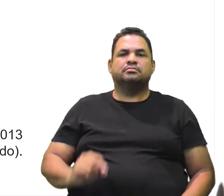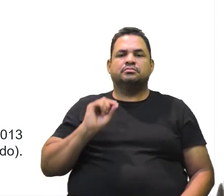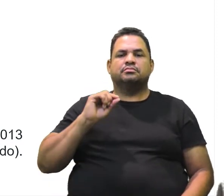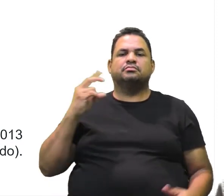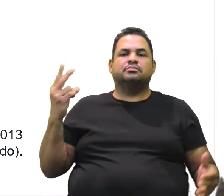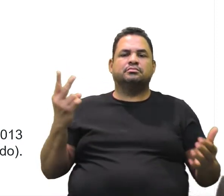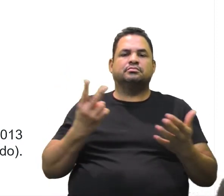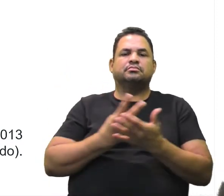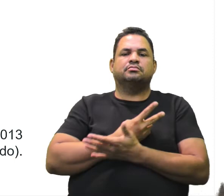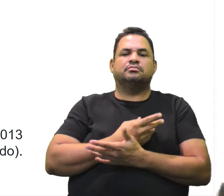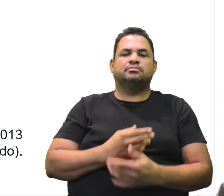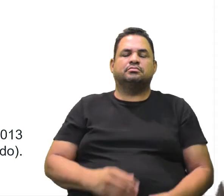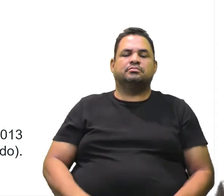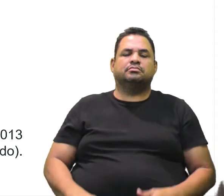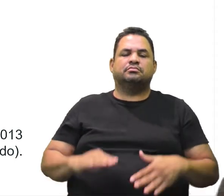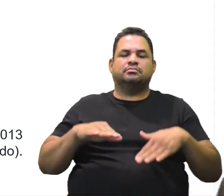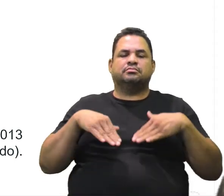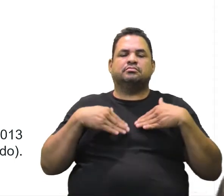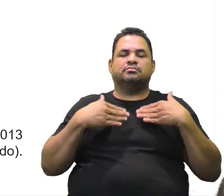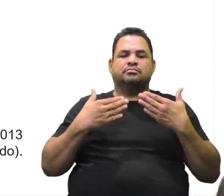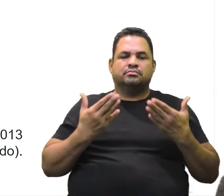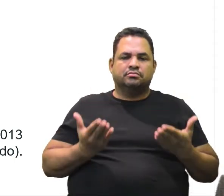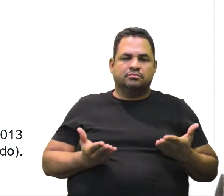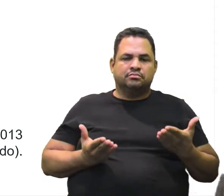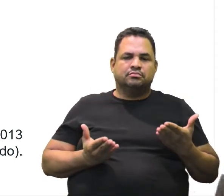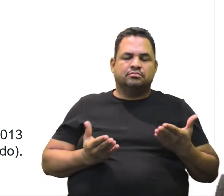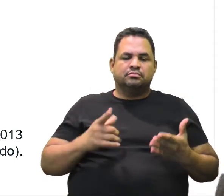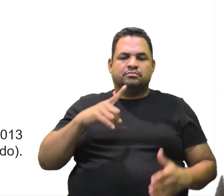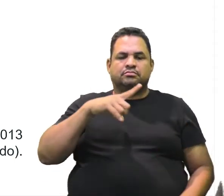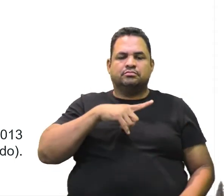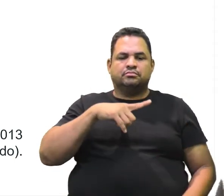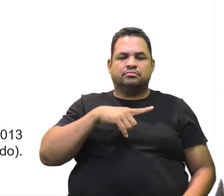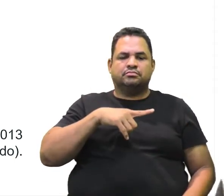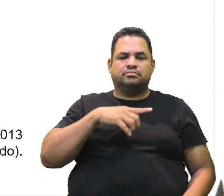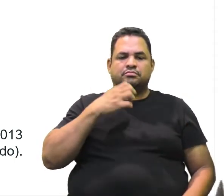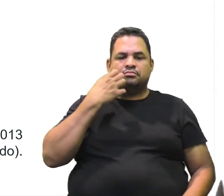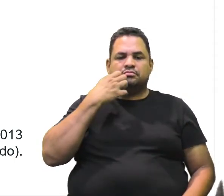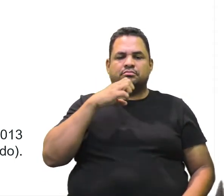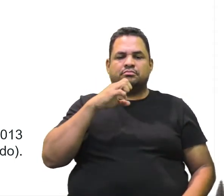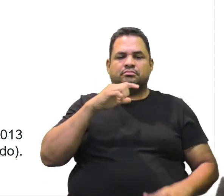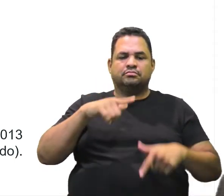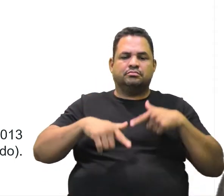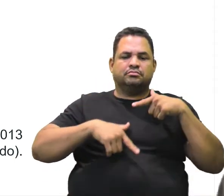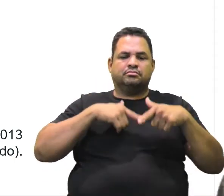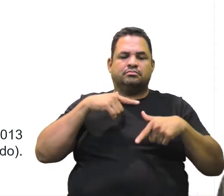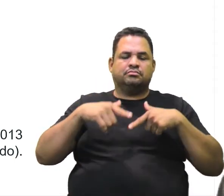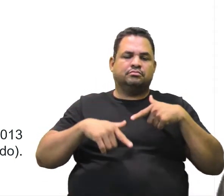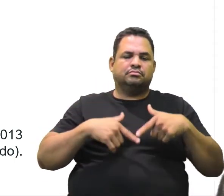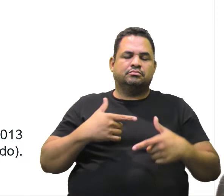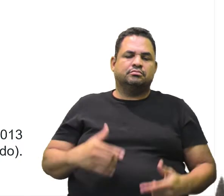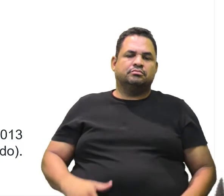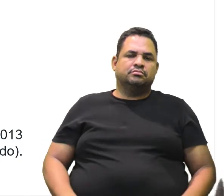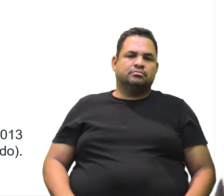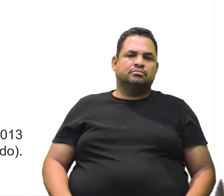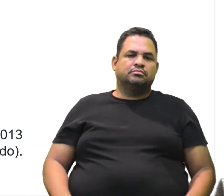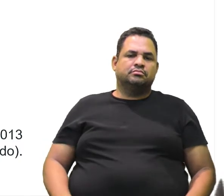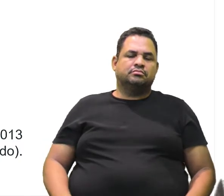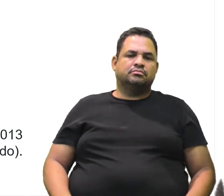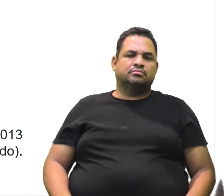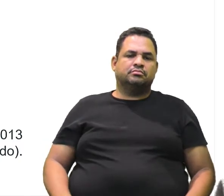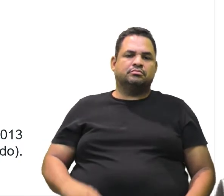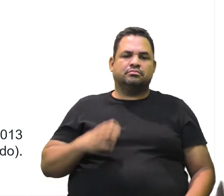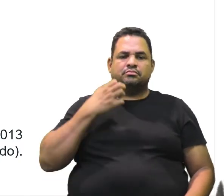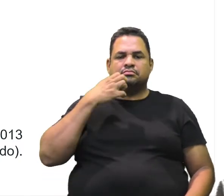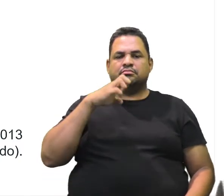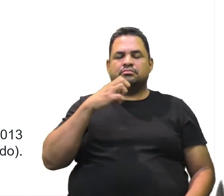que acontece? Quando a gente tem a energia de ativação, é o quê? A